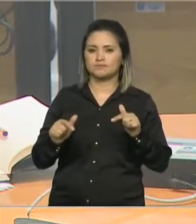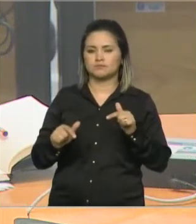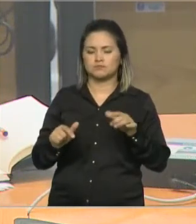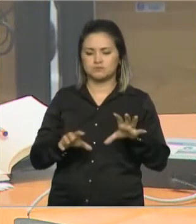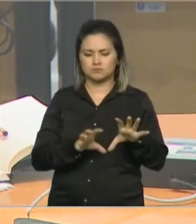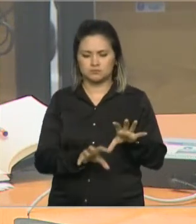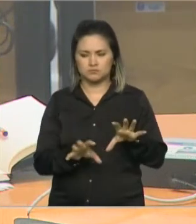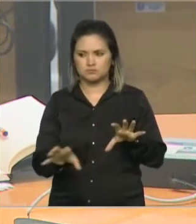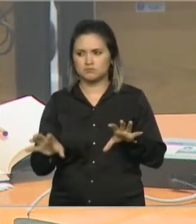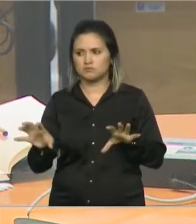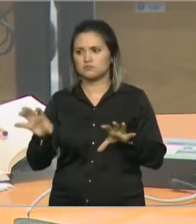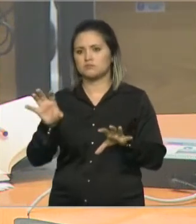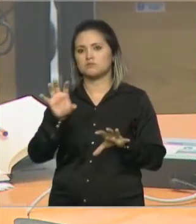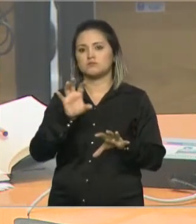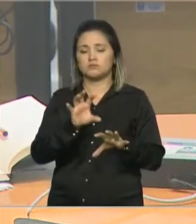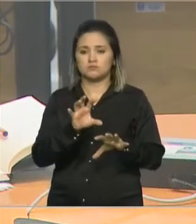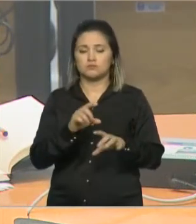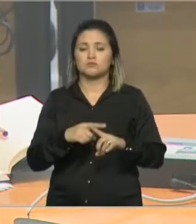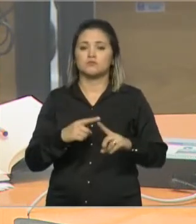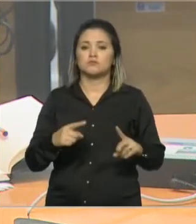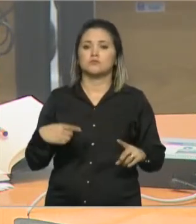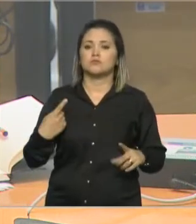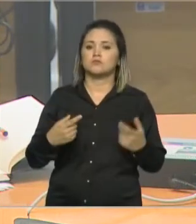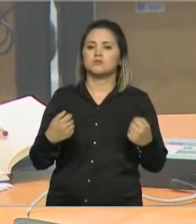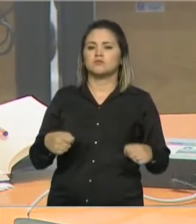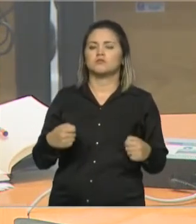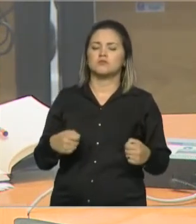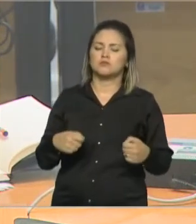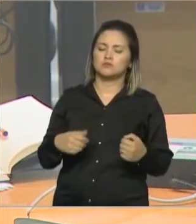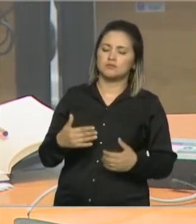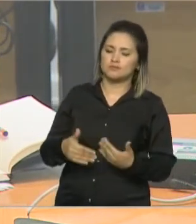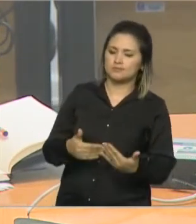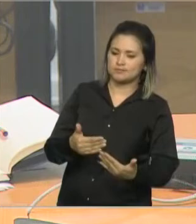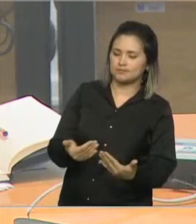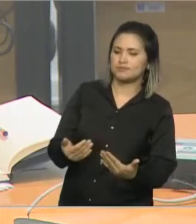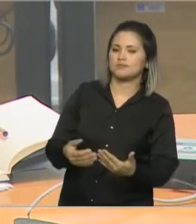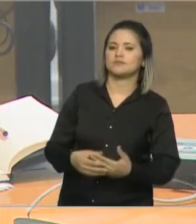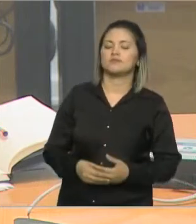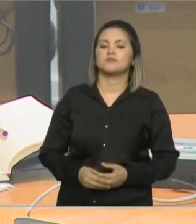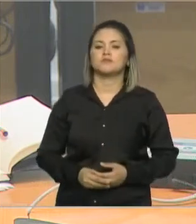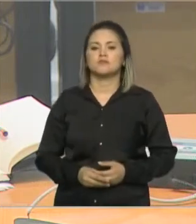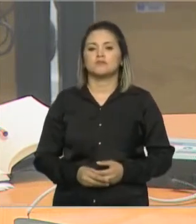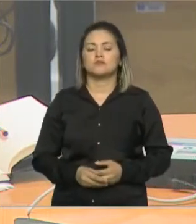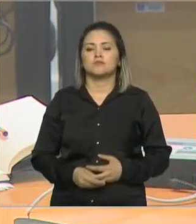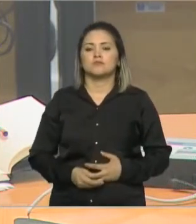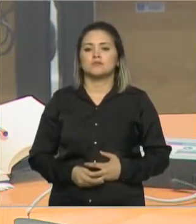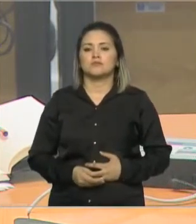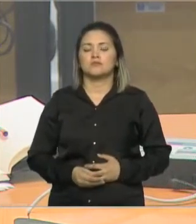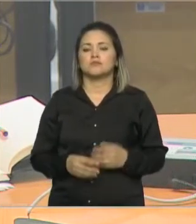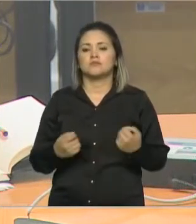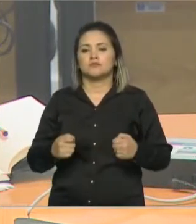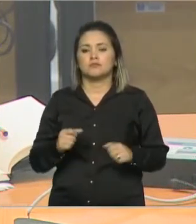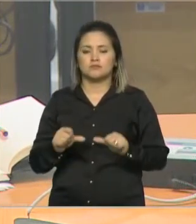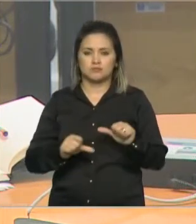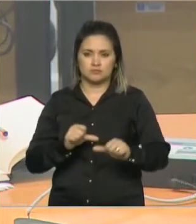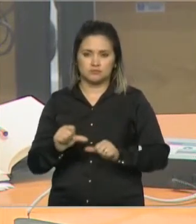regionalizados, mas que a gente precisa avançar para fazer, porque se a gente não consertar isso, a gente não